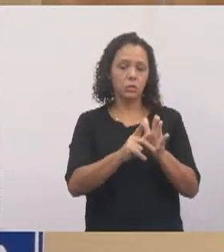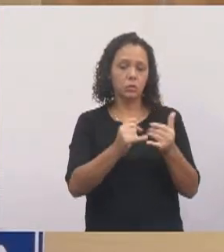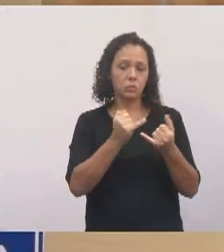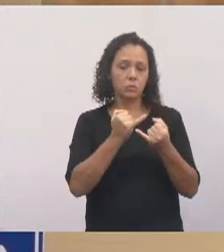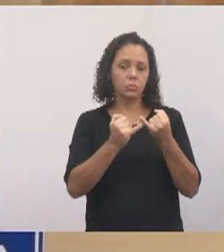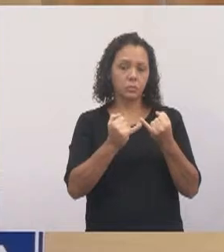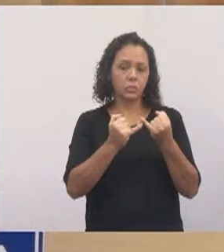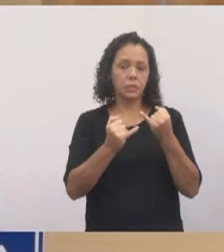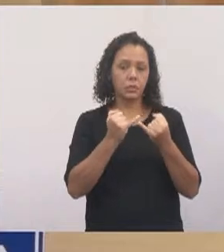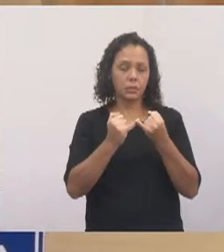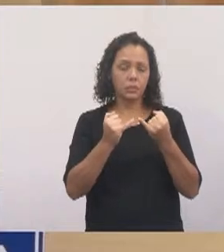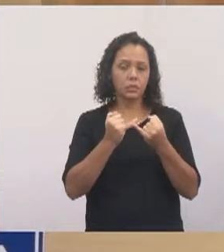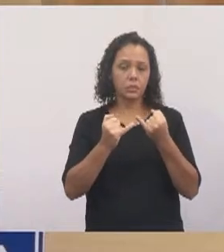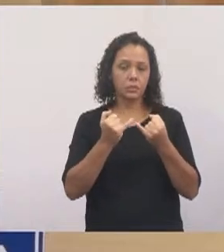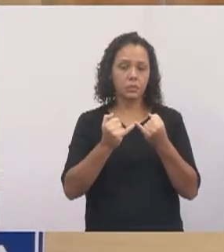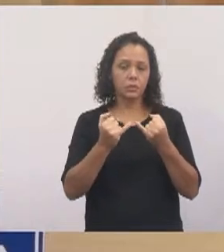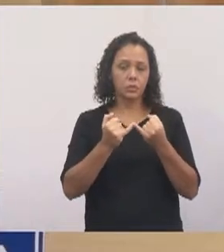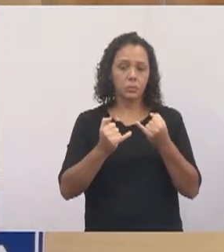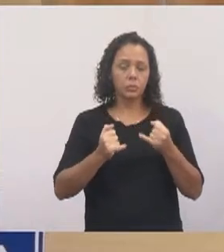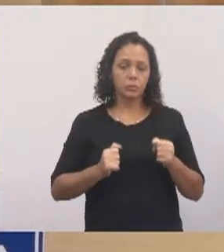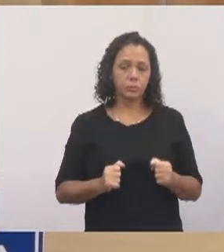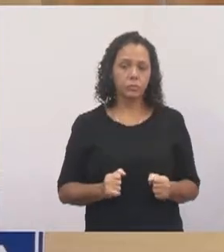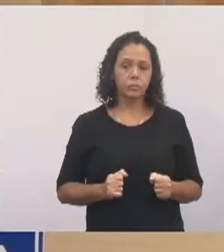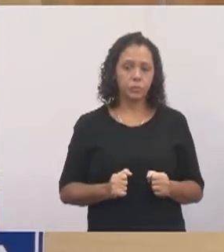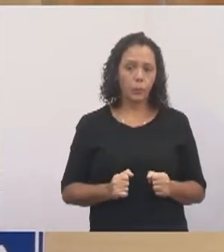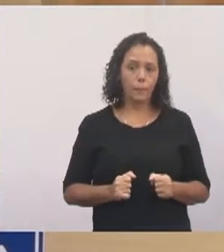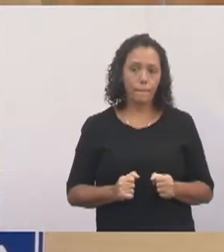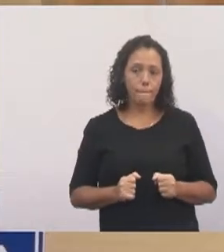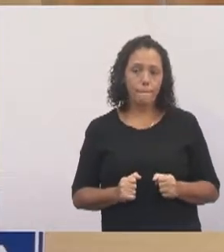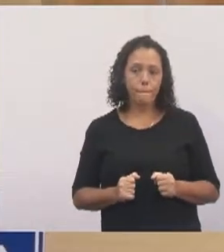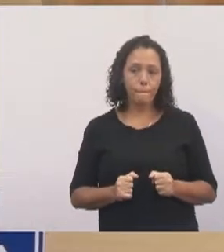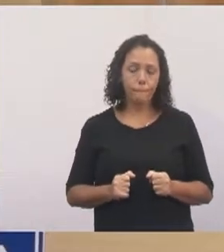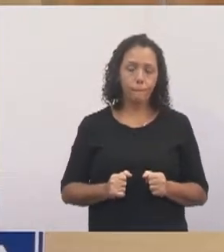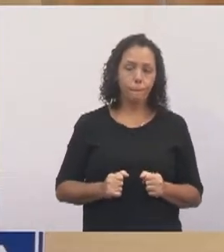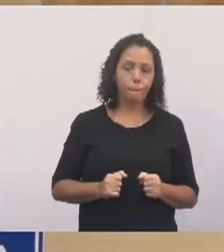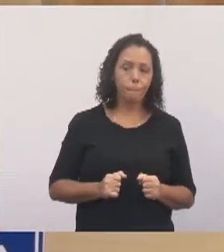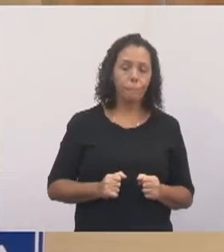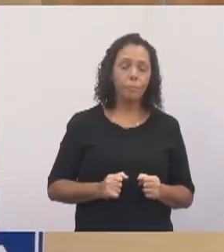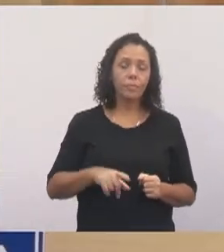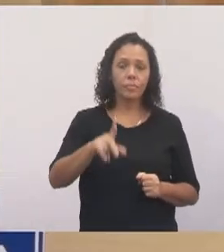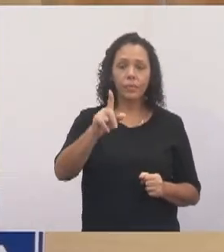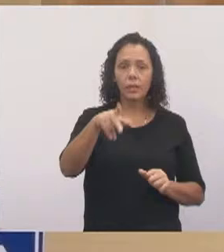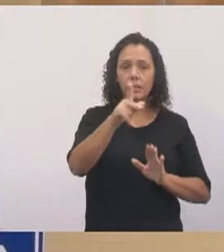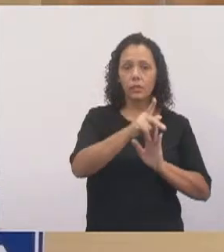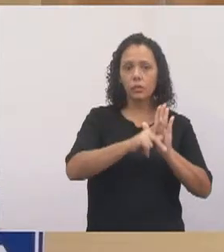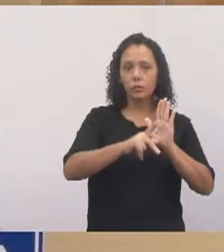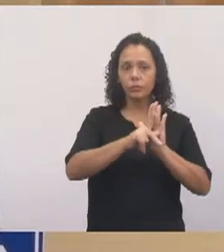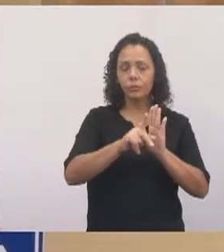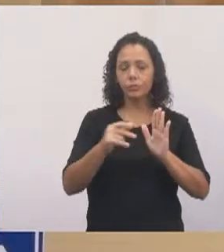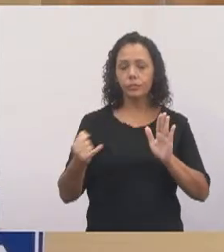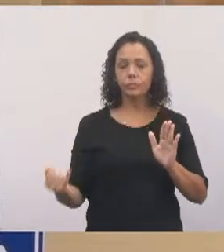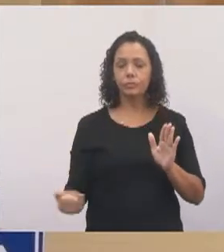quase não, né? Vetou o projeto totalmente. E é um projeto muito